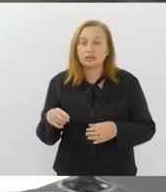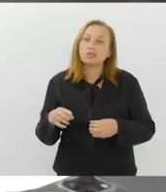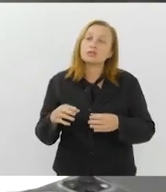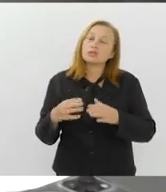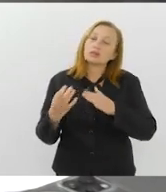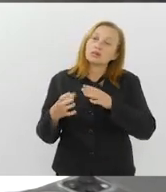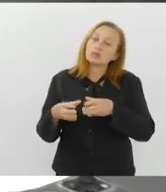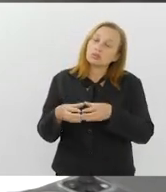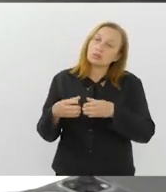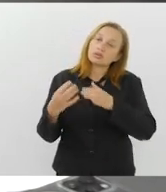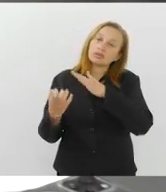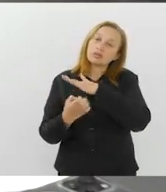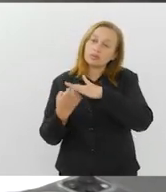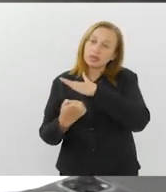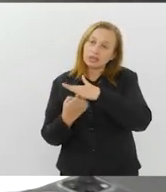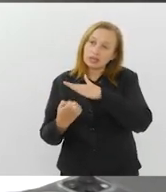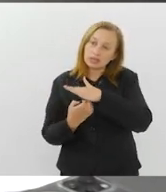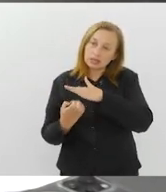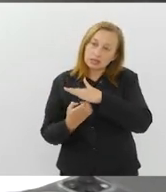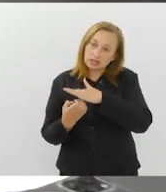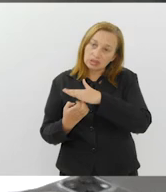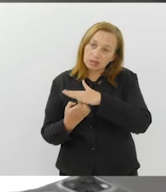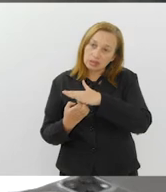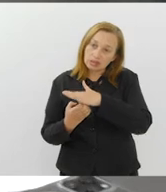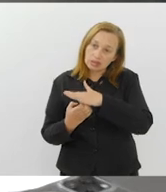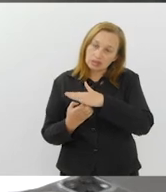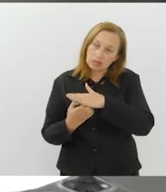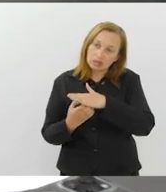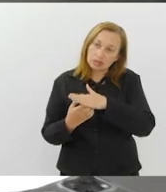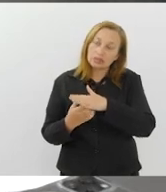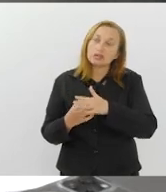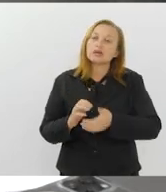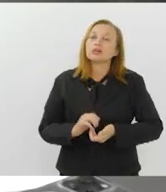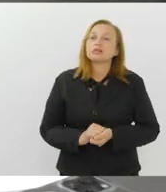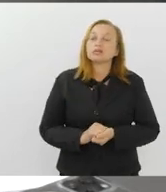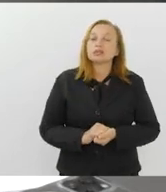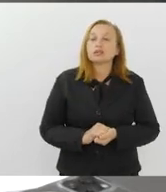empresariais, contratos entre as operadoras e empresas. E